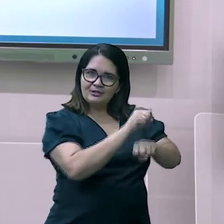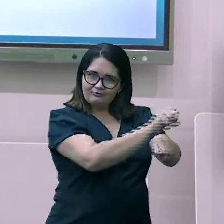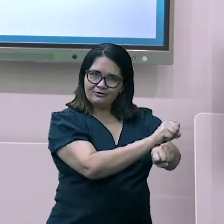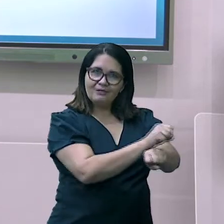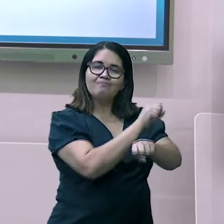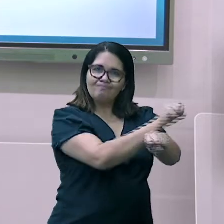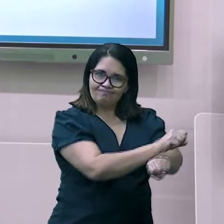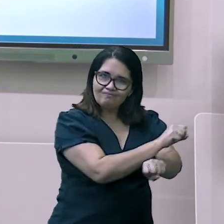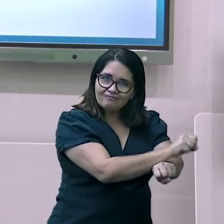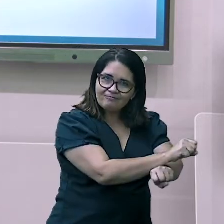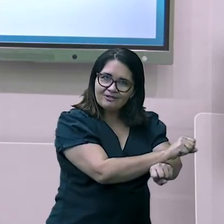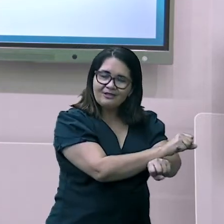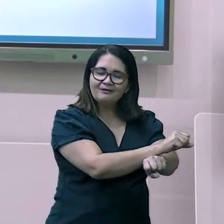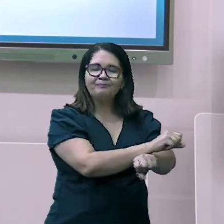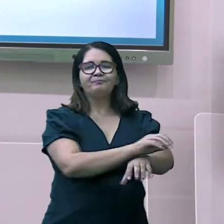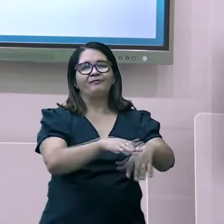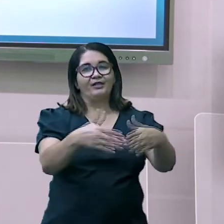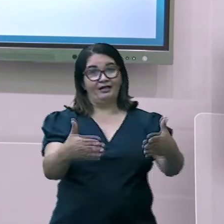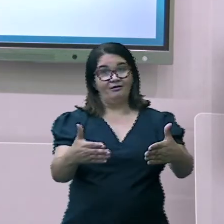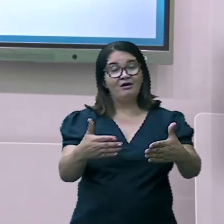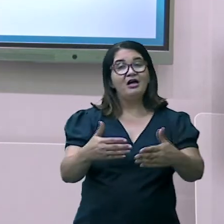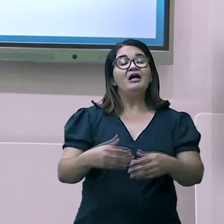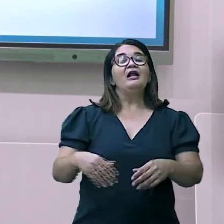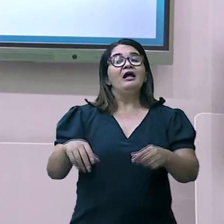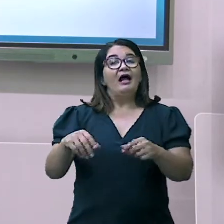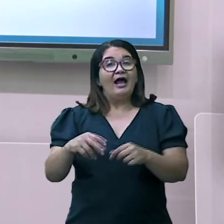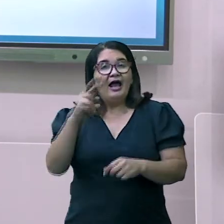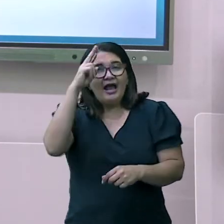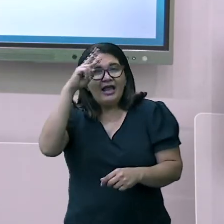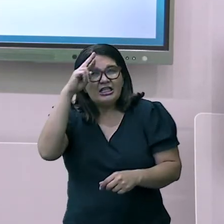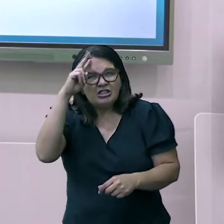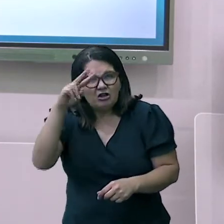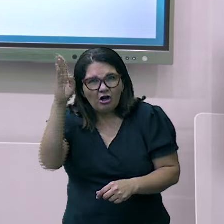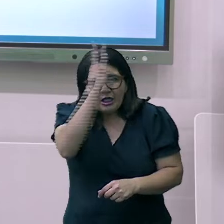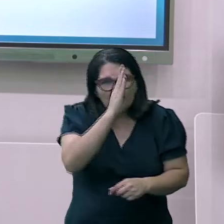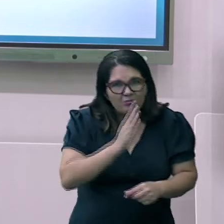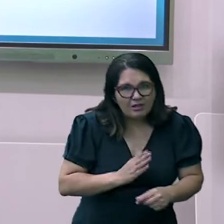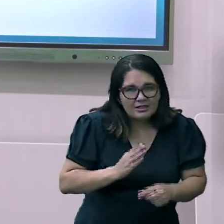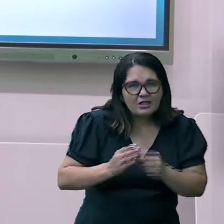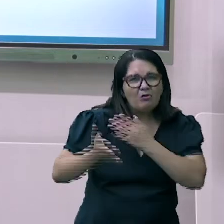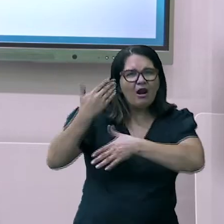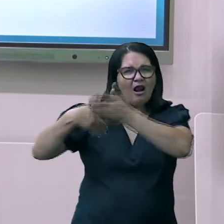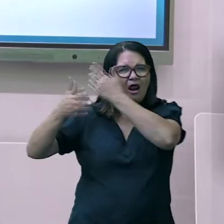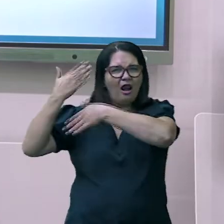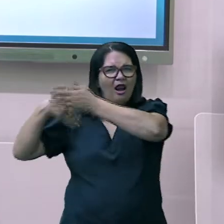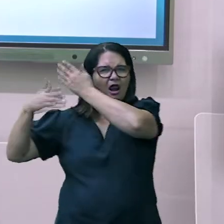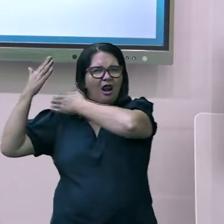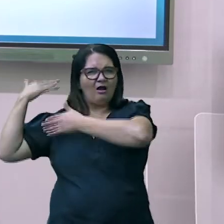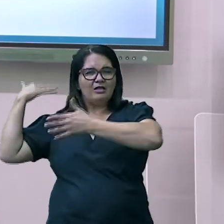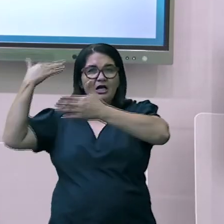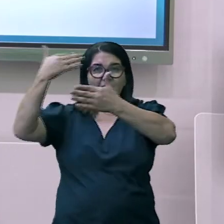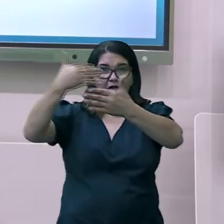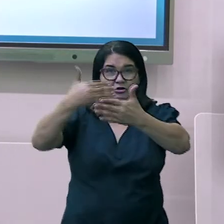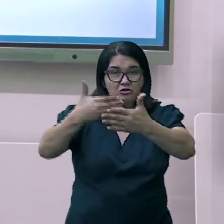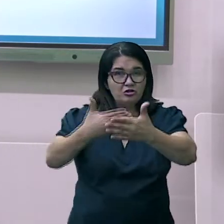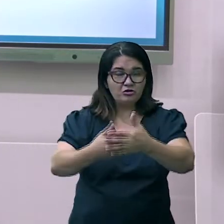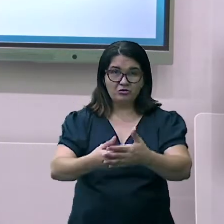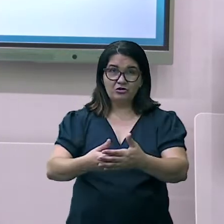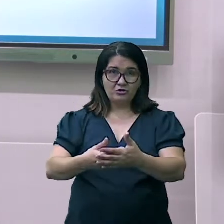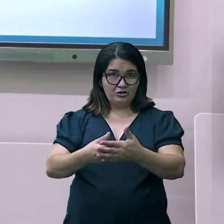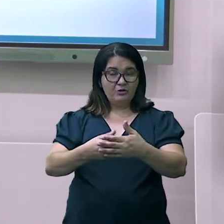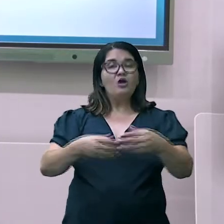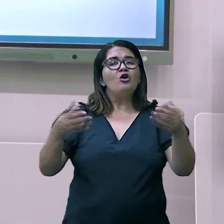lutam pelas posses de terra que ocupam. Essa luta ganhou força somente na segunda metade do século